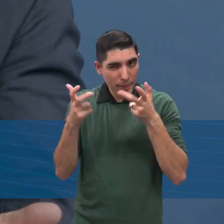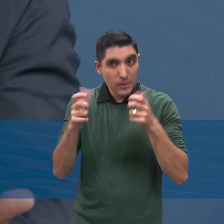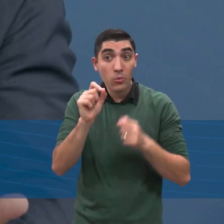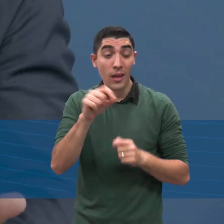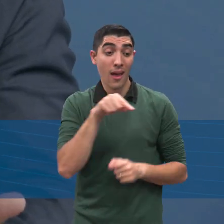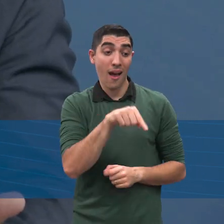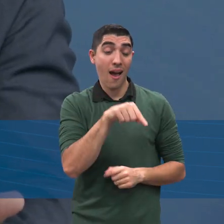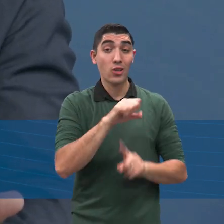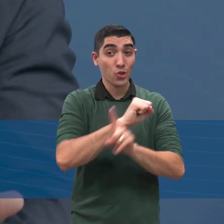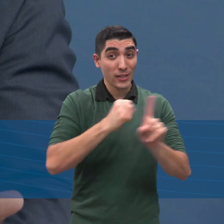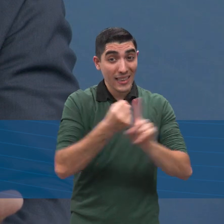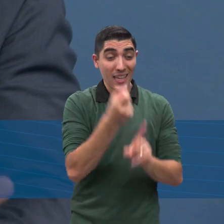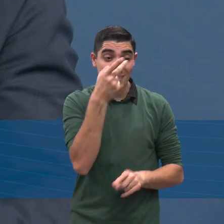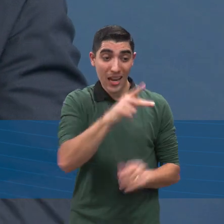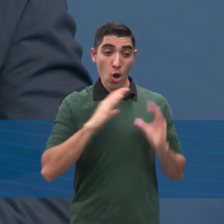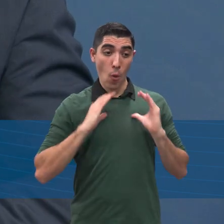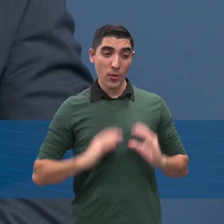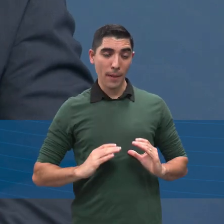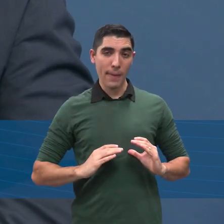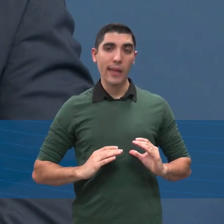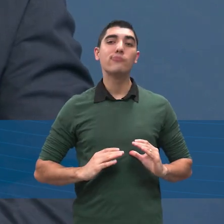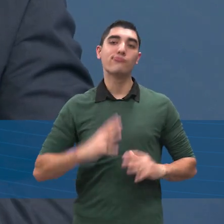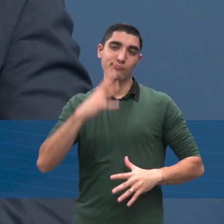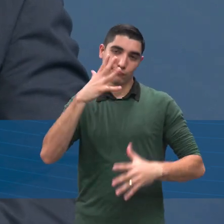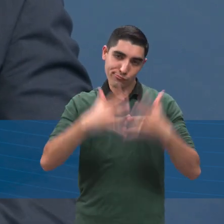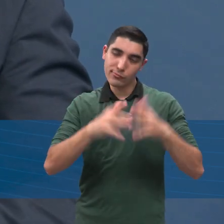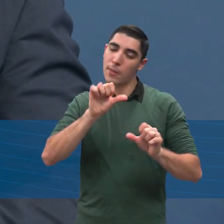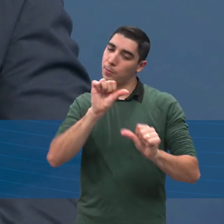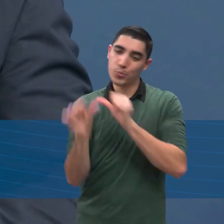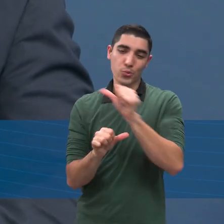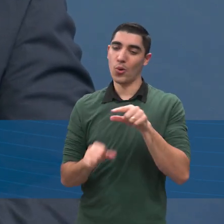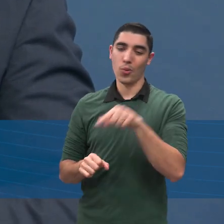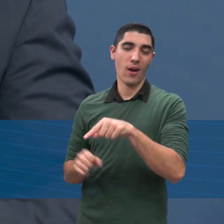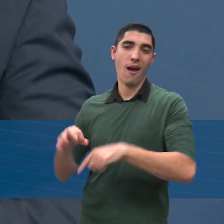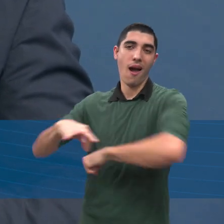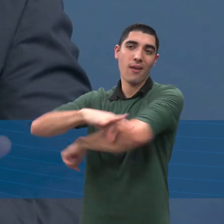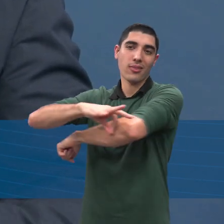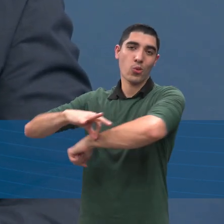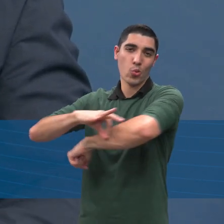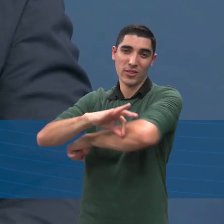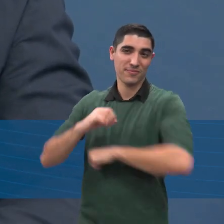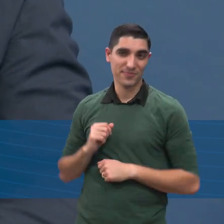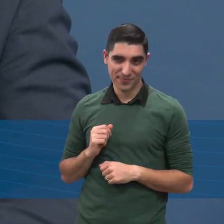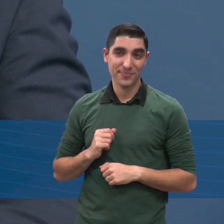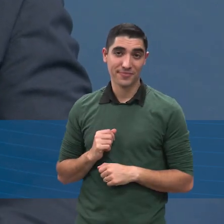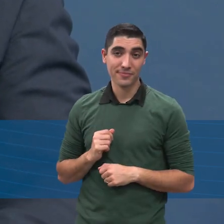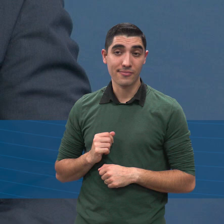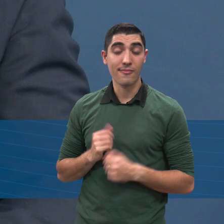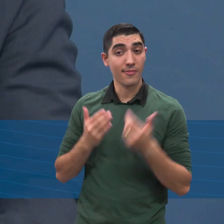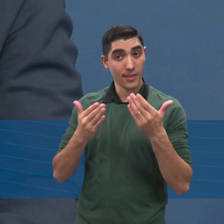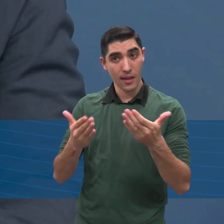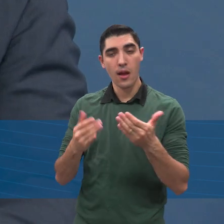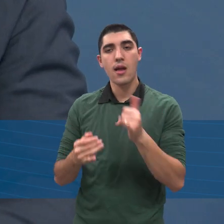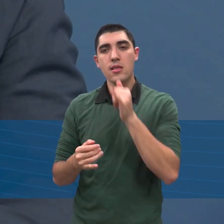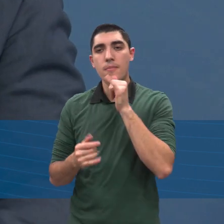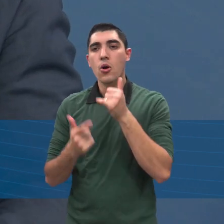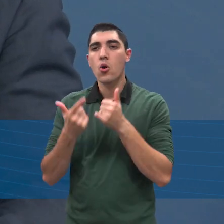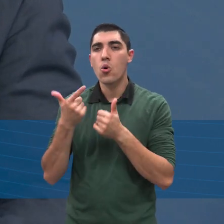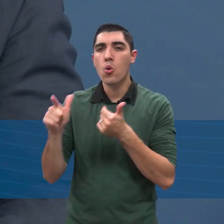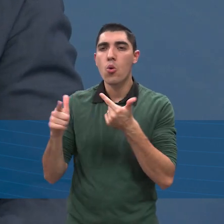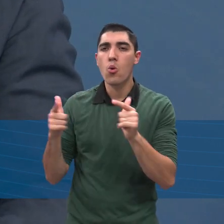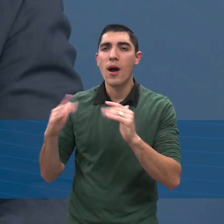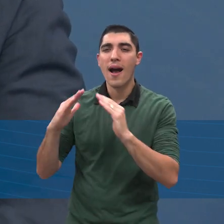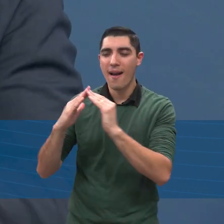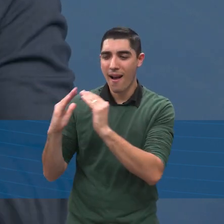influenciou a arquitetura. Né? Então, quando some a varanda, você mudou a casa. Naquelas outras casas